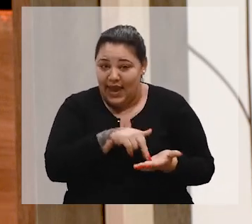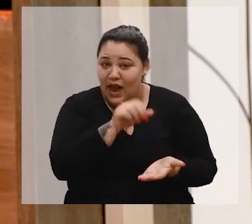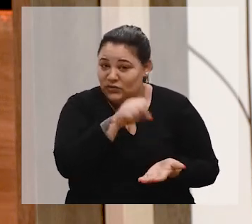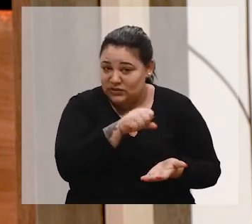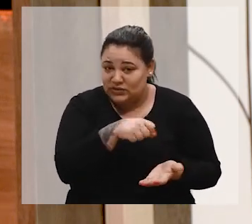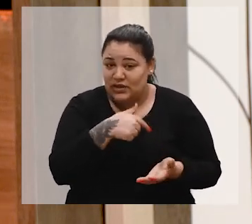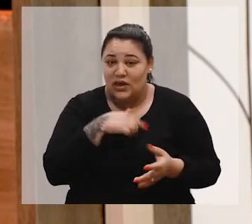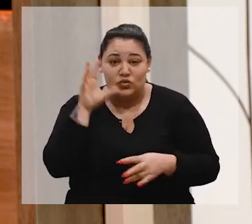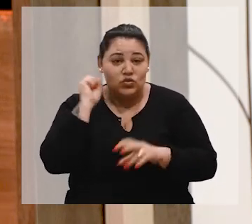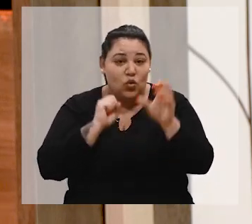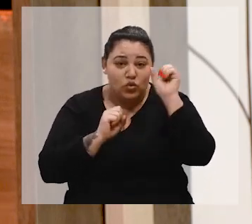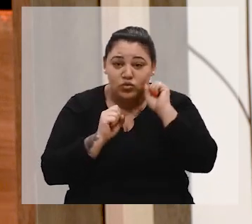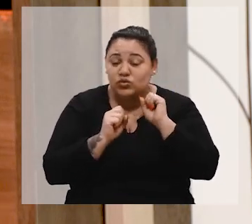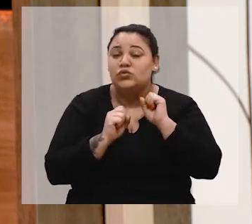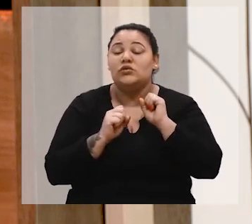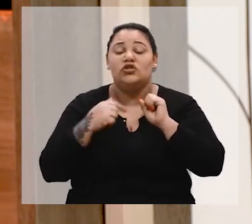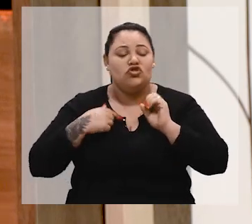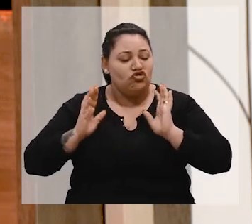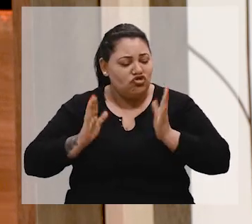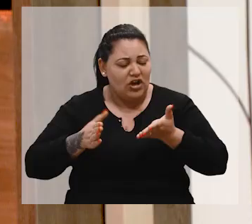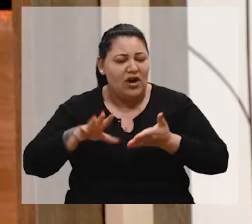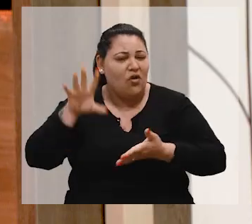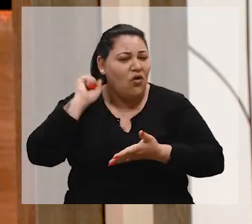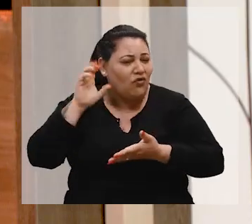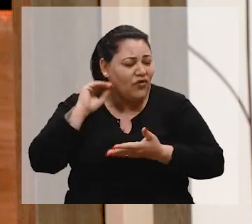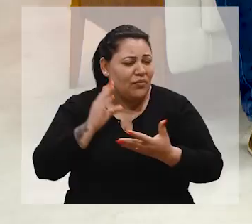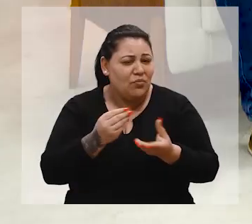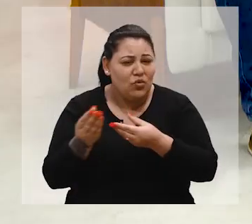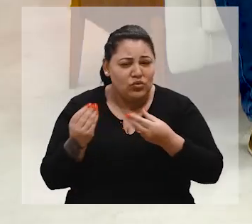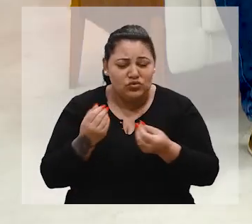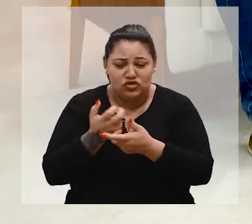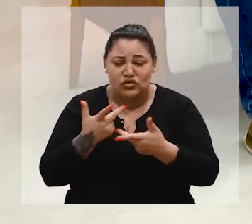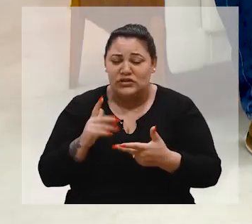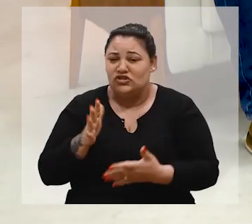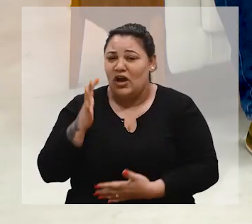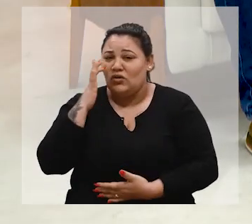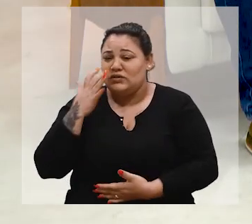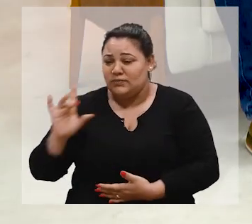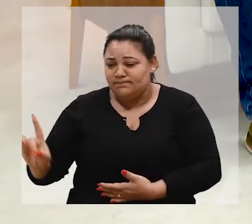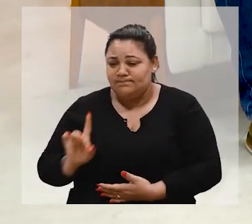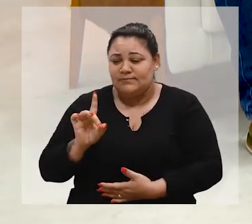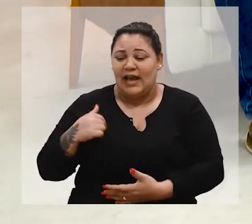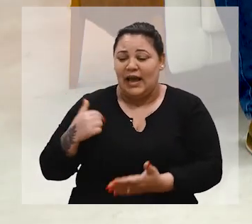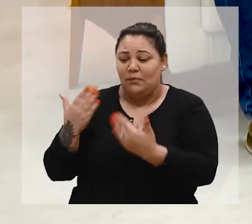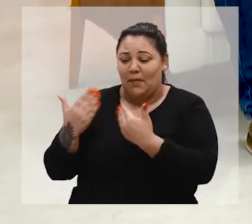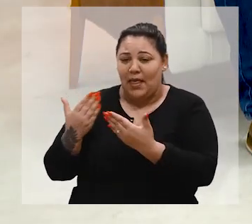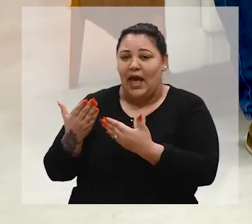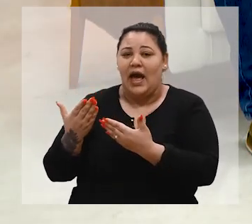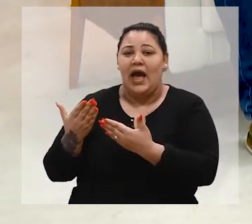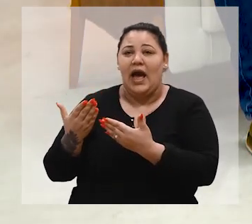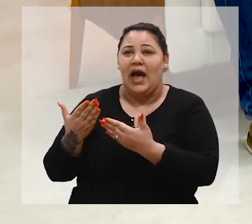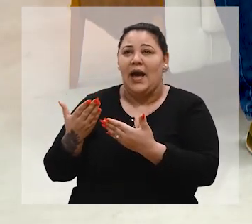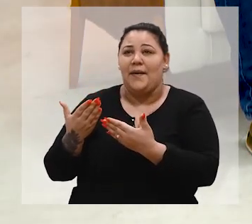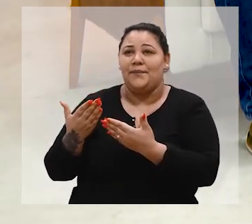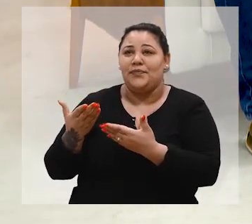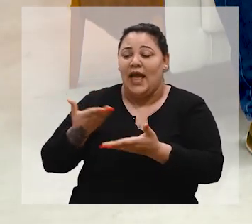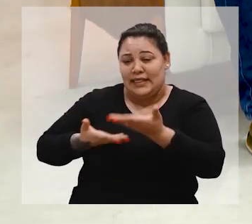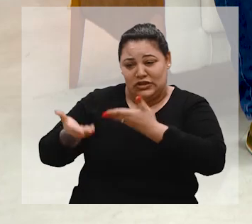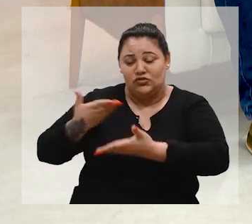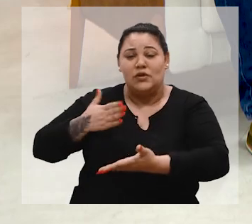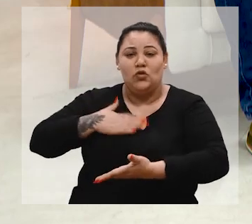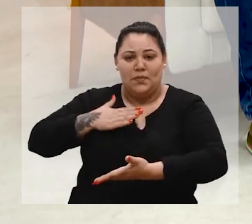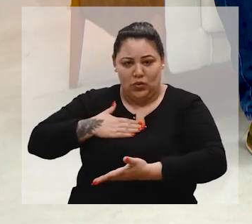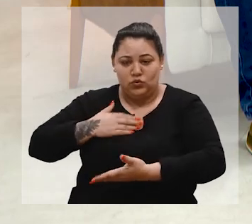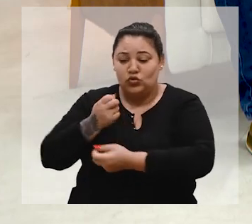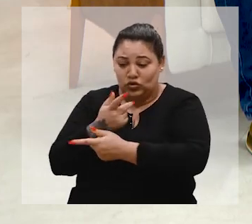muito real, ela é do que eu escuto, do que eu já escutei, de situações que vêm, né, no consultório, situações que